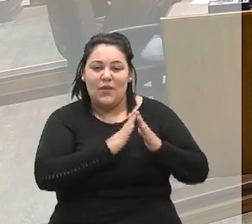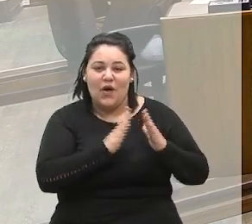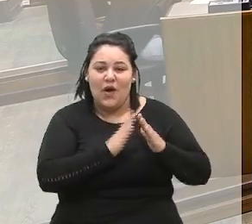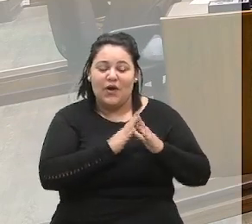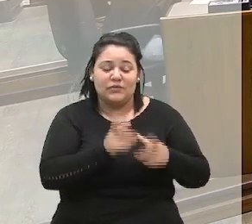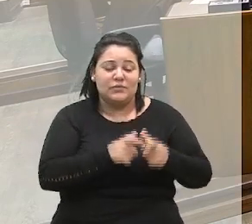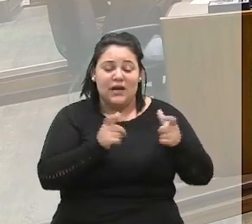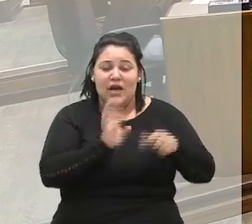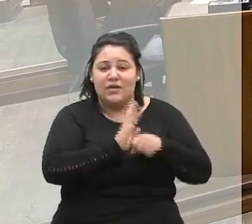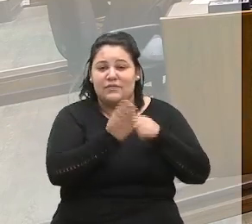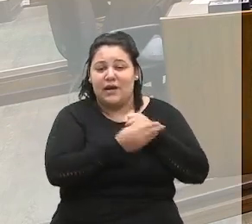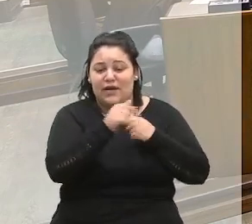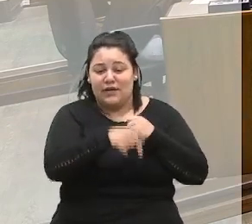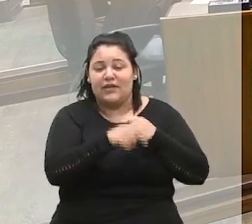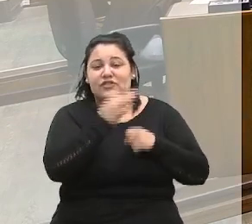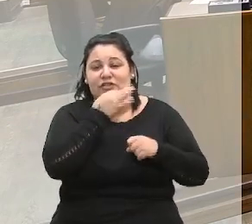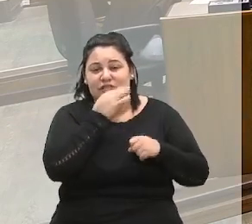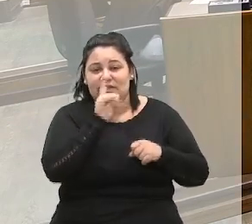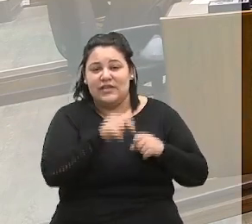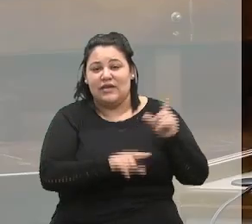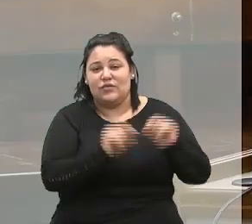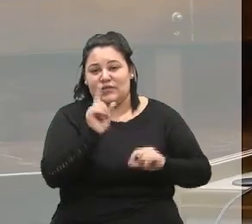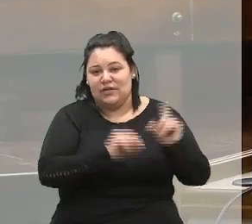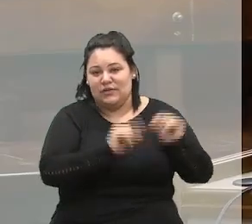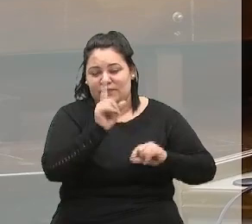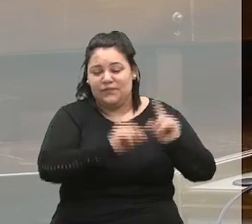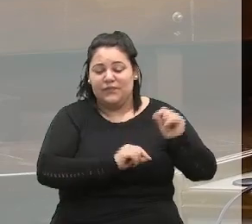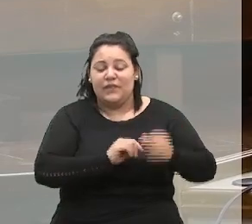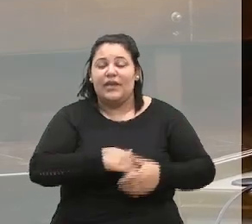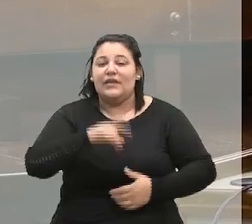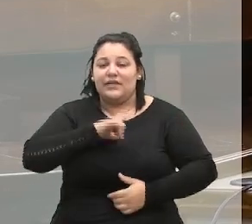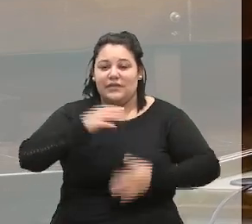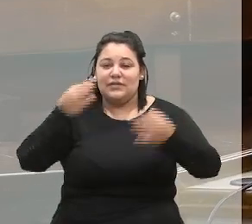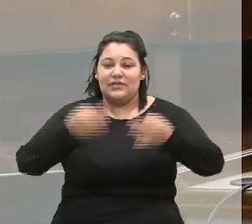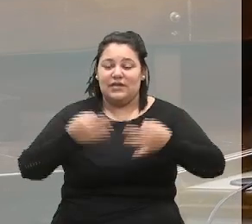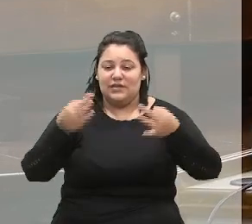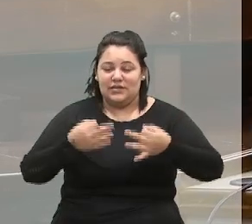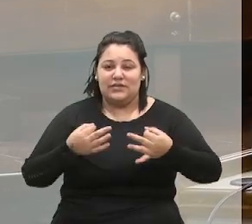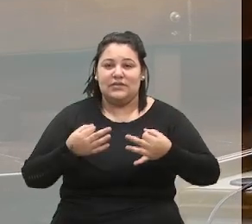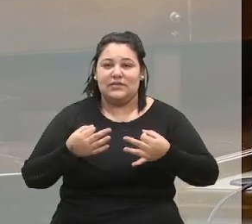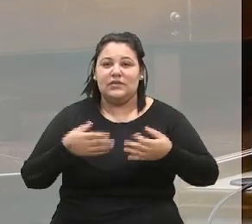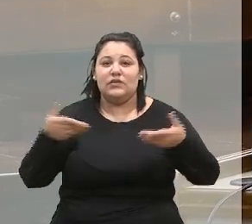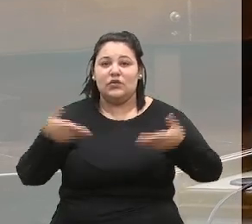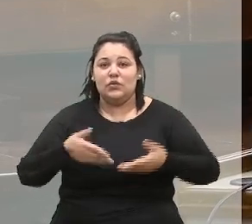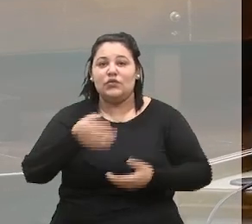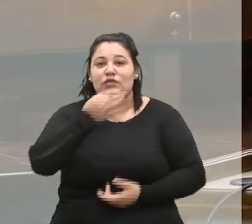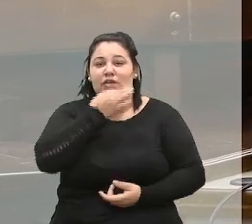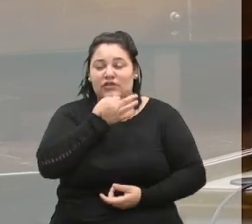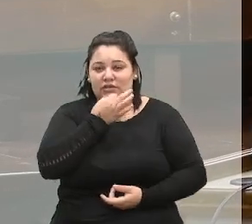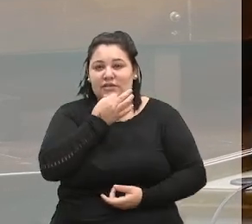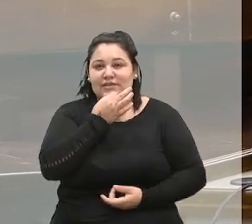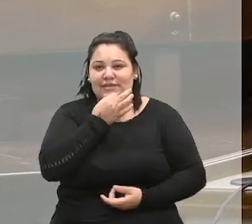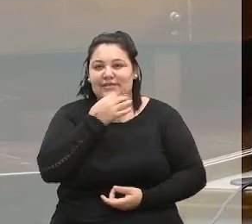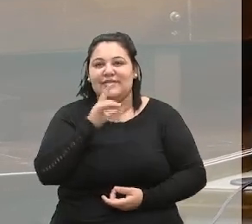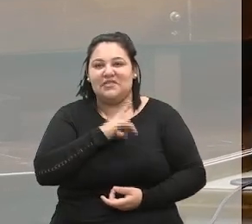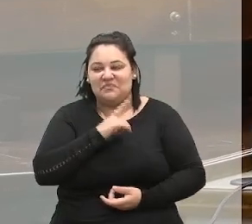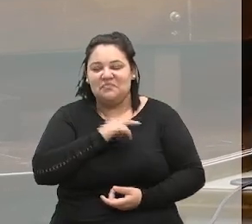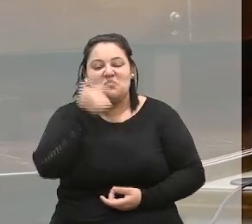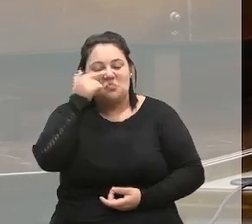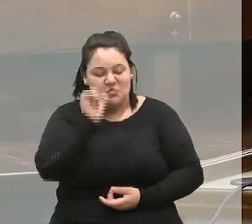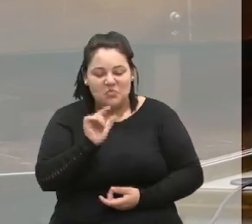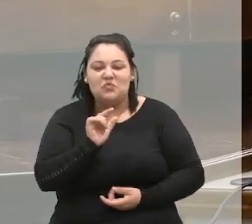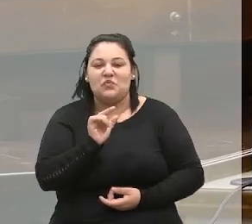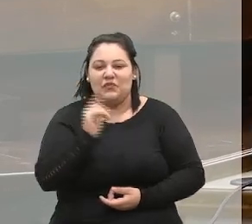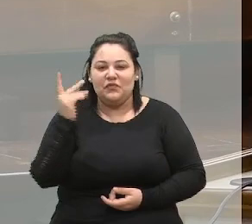maiores bairros de Caxias do Sul, que é o bairro Cruzeiro. Tenho certeza que hoje Caxias do Sul ganha um grande